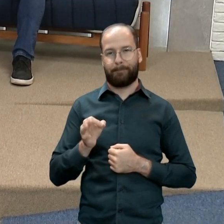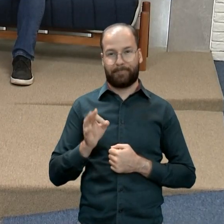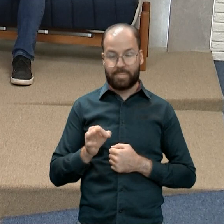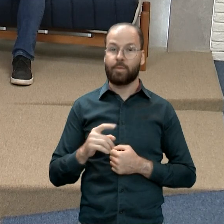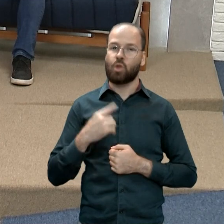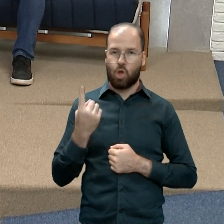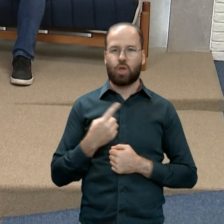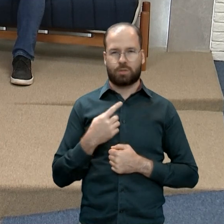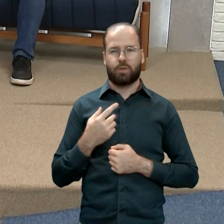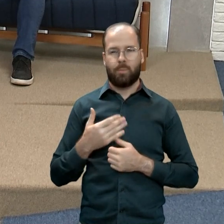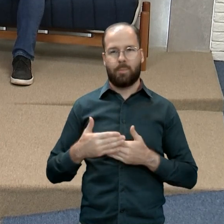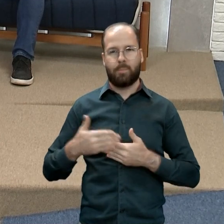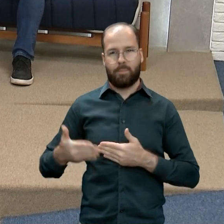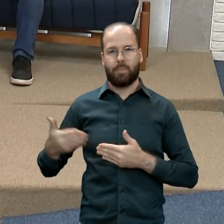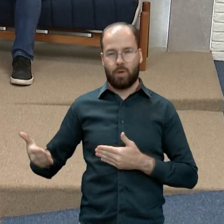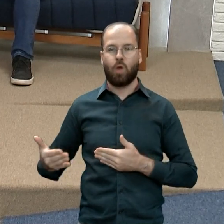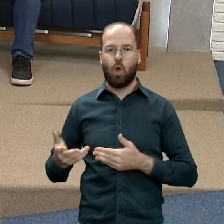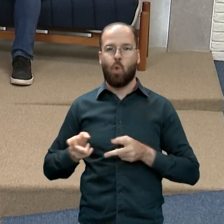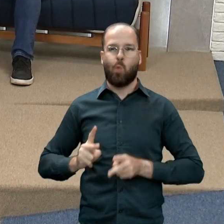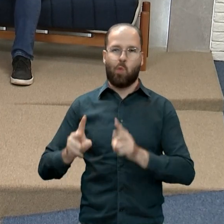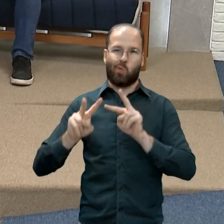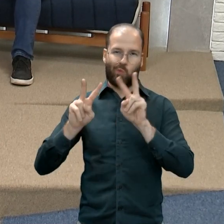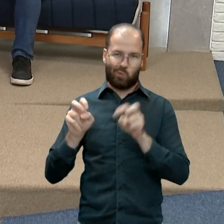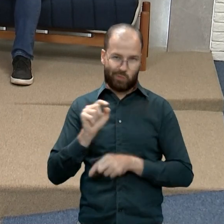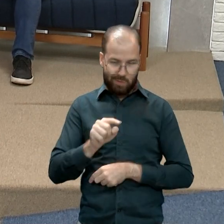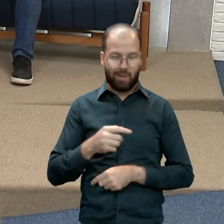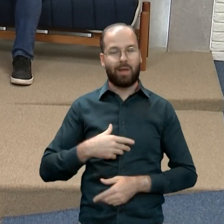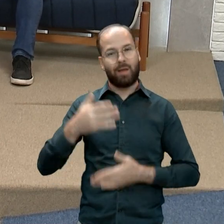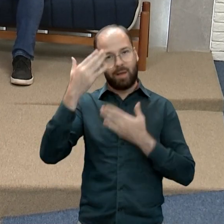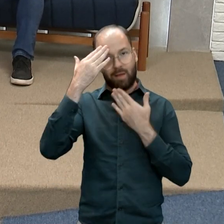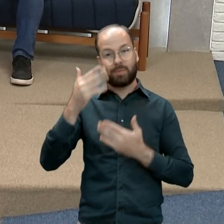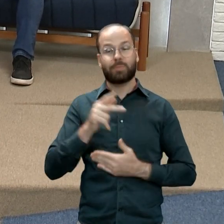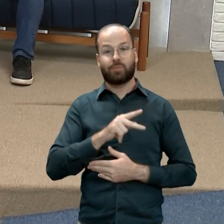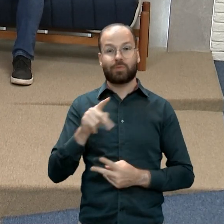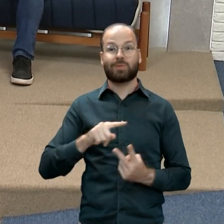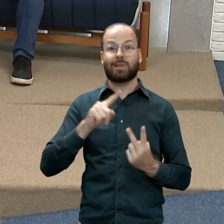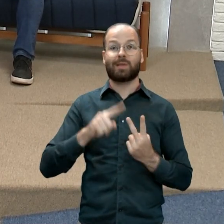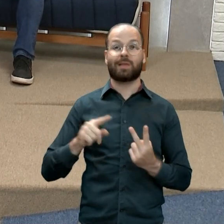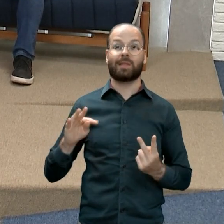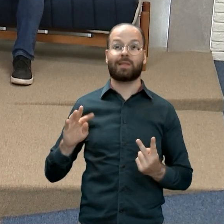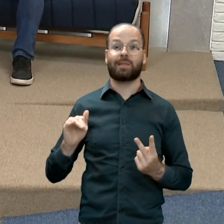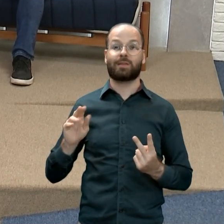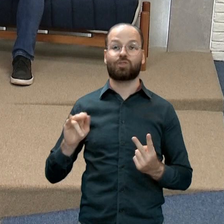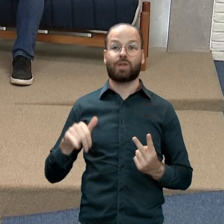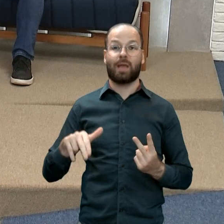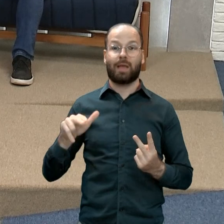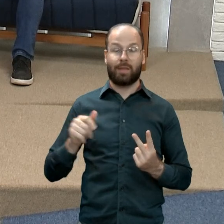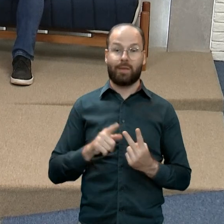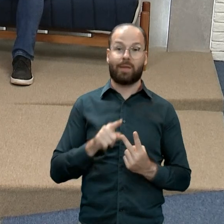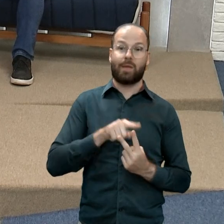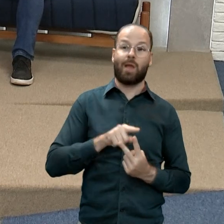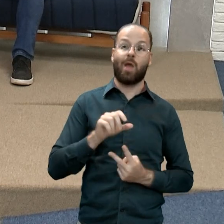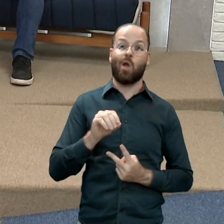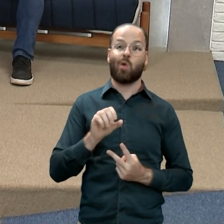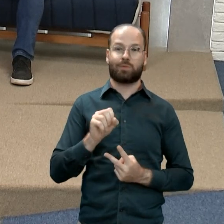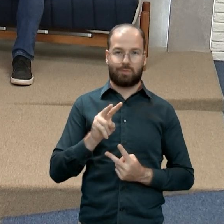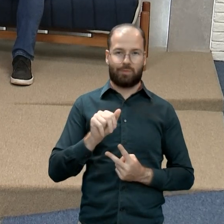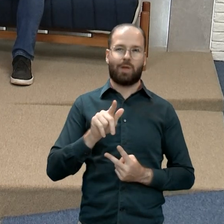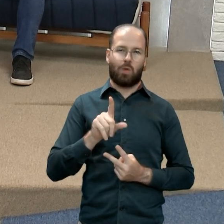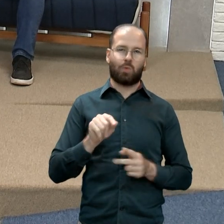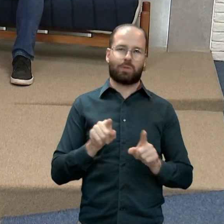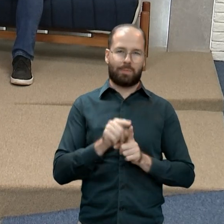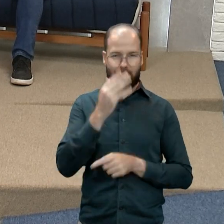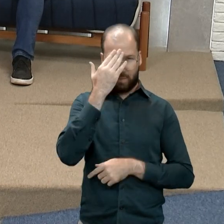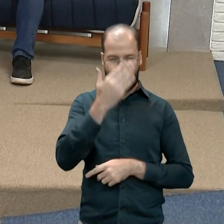isso nos próximos blocos. Quero aqui agradecer a professora Tatiana pela presença, o professor Oswaldo também. Daqui a pouquinho a gente volta, então, nesse